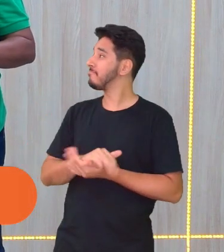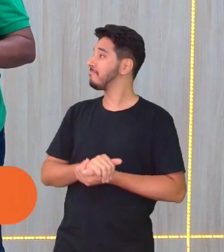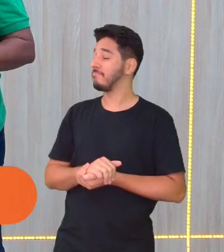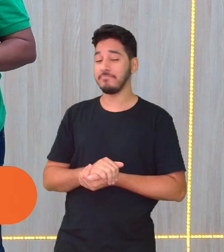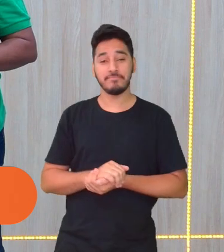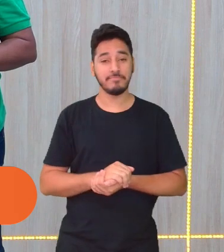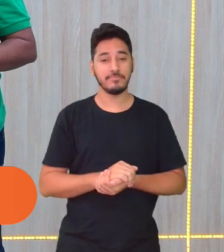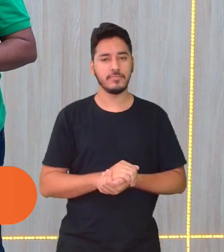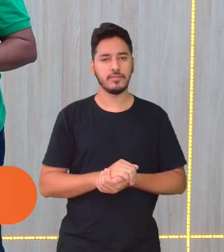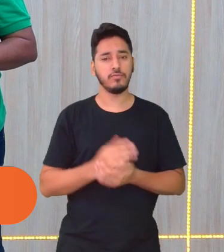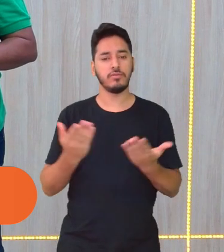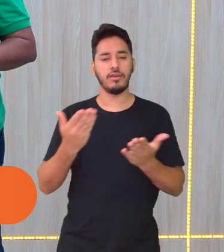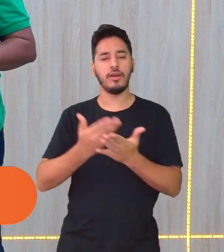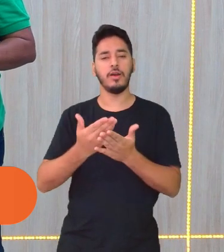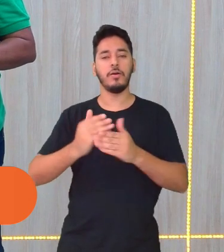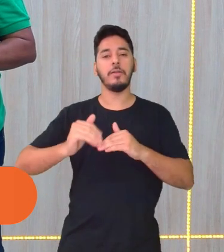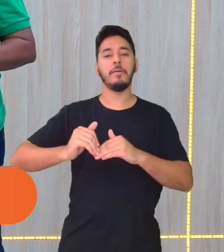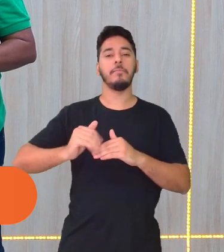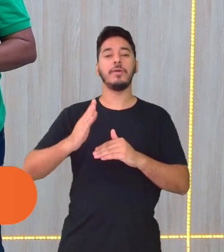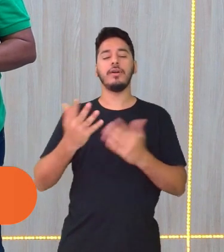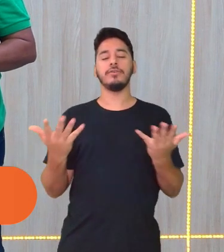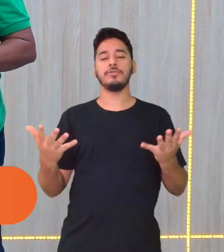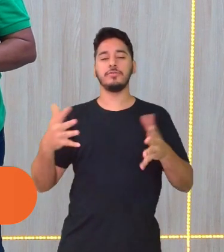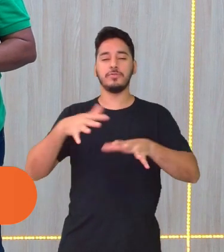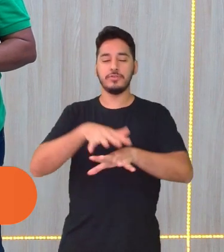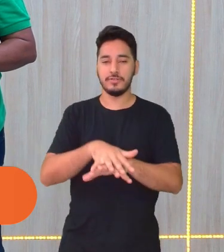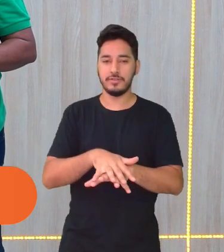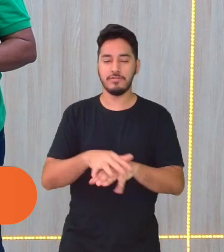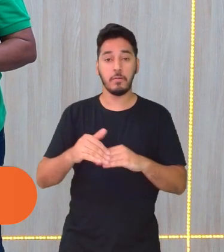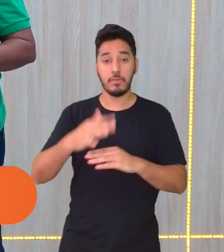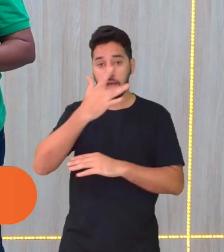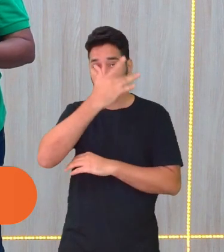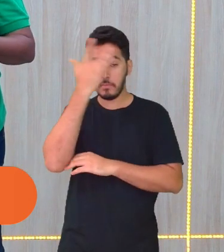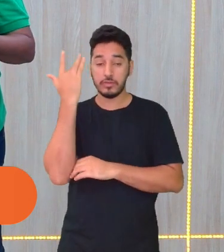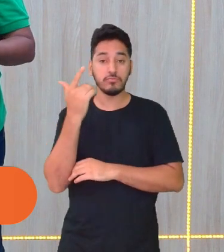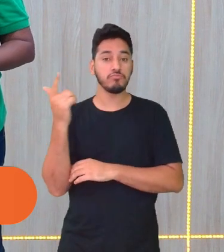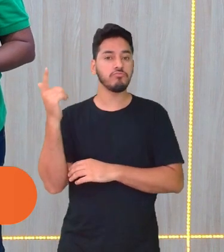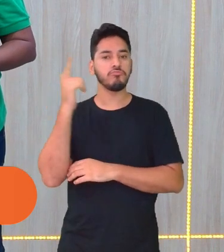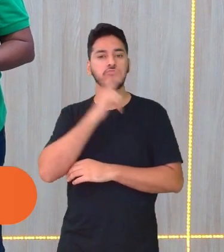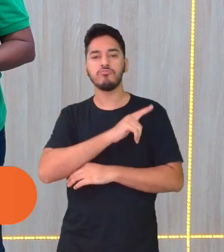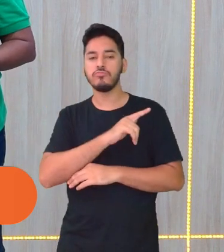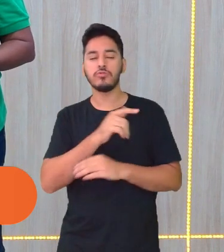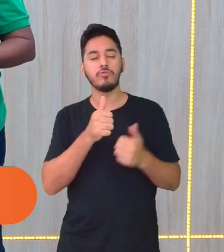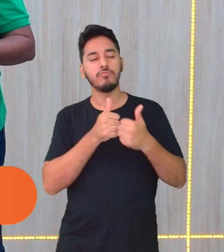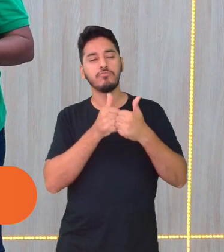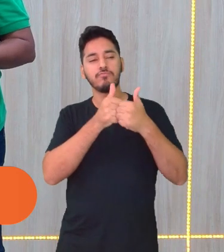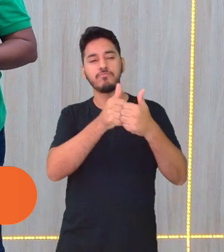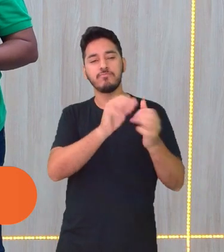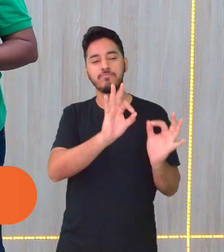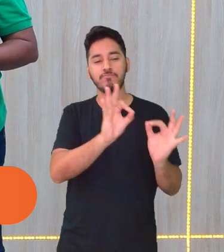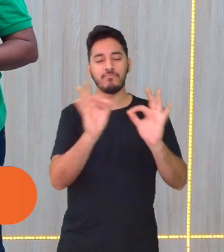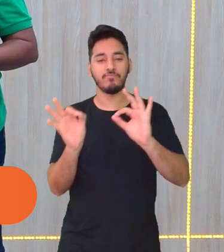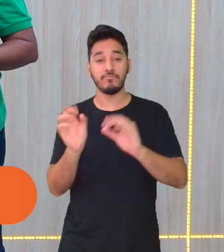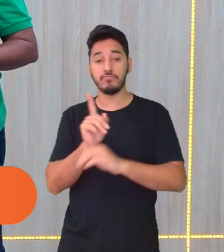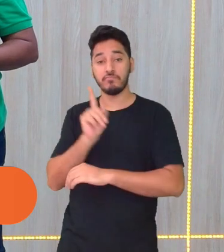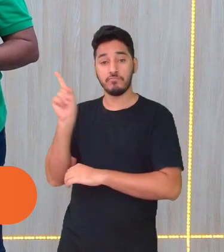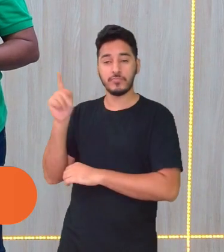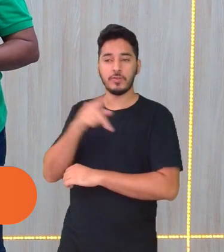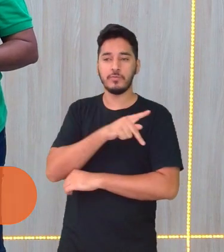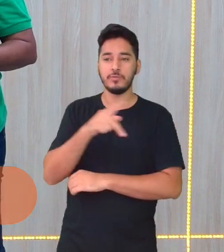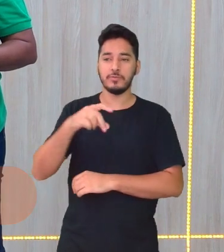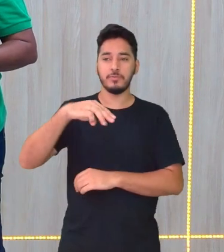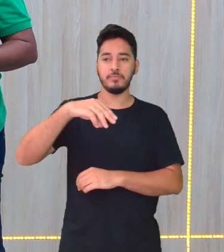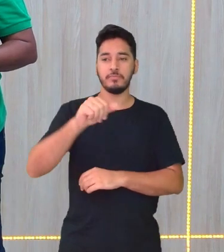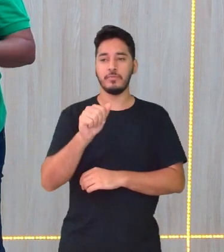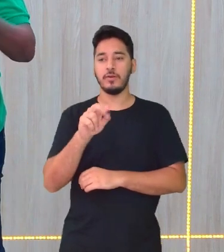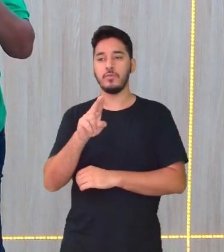com que essa aula se torne aí mais inclusiva, mais pessoas possam acompanhar. Eu sou a professora